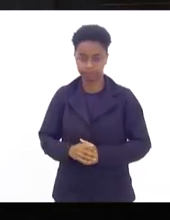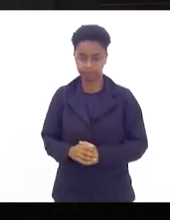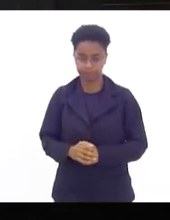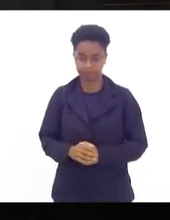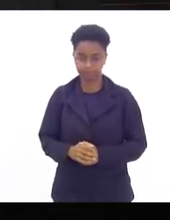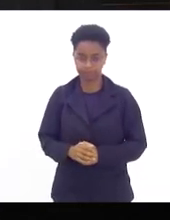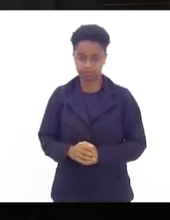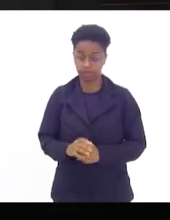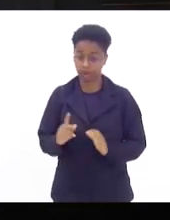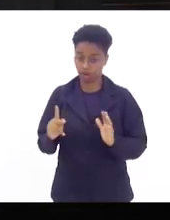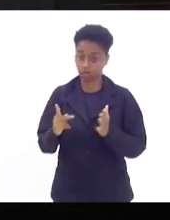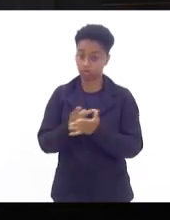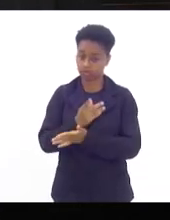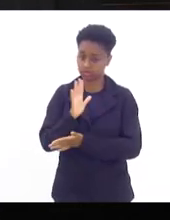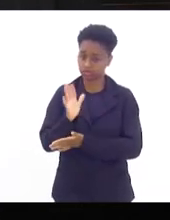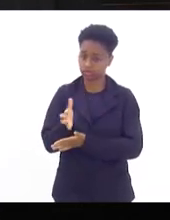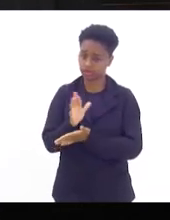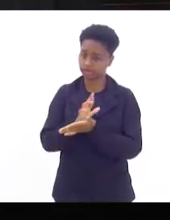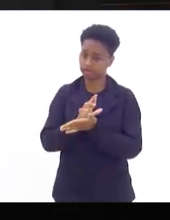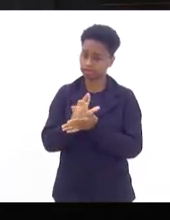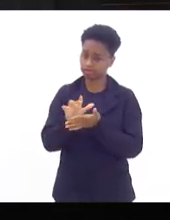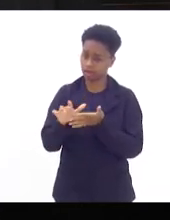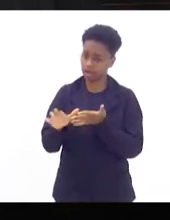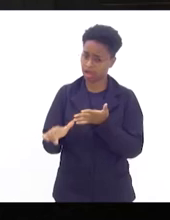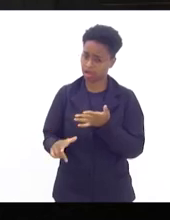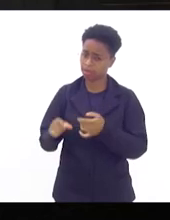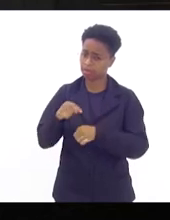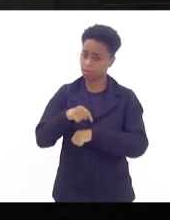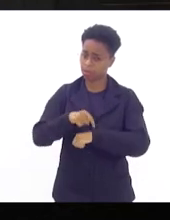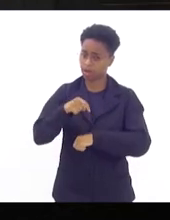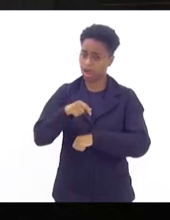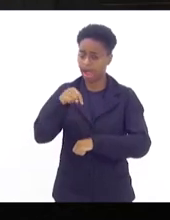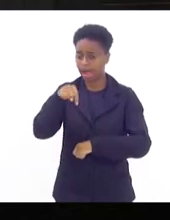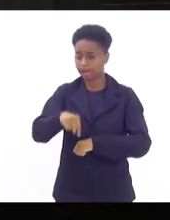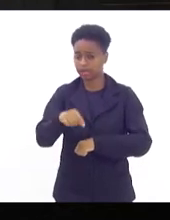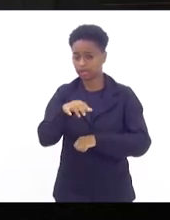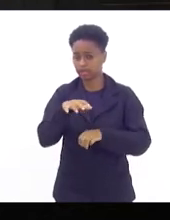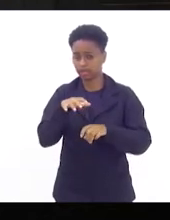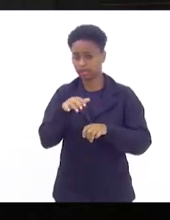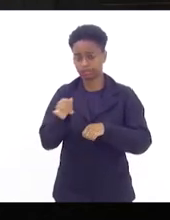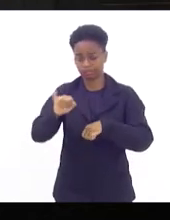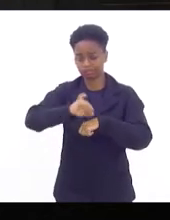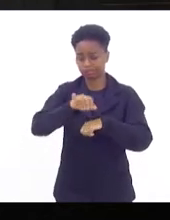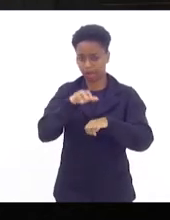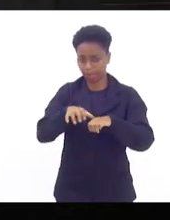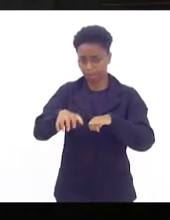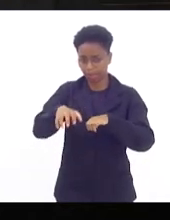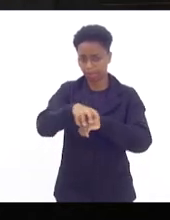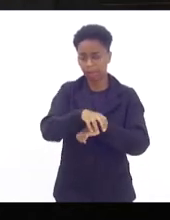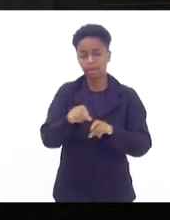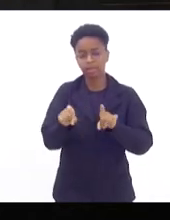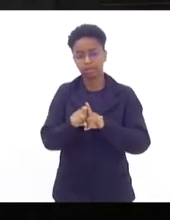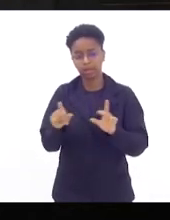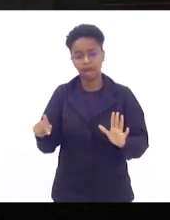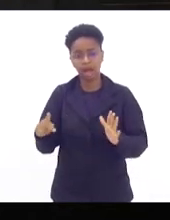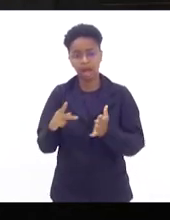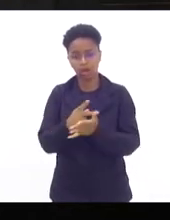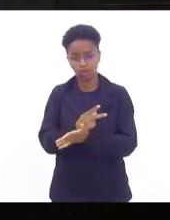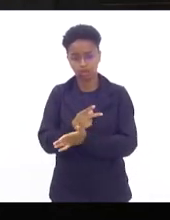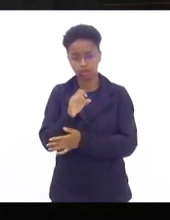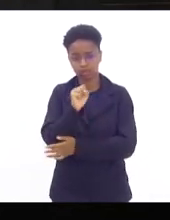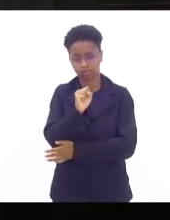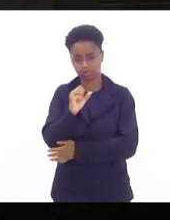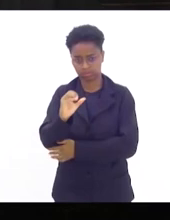Como já aconteceu diversas vezes aqui na nossa região metropolitana e recentemente aconteceu em